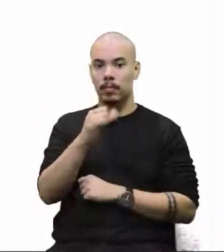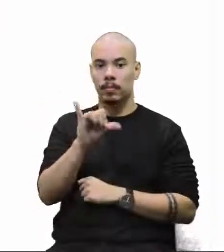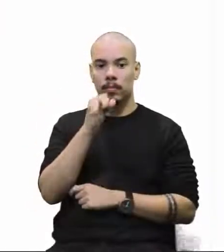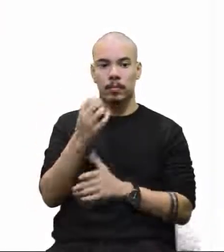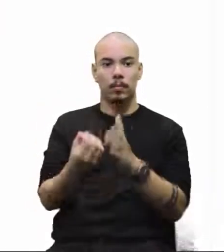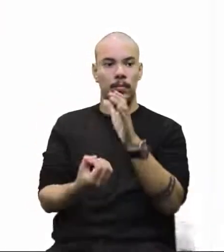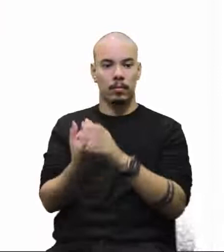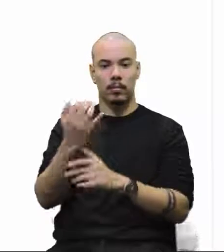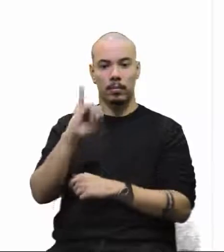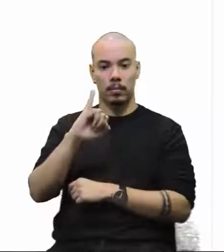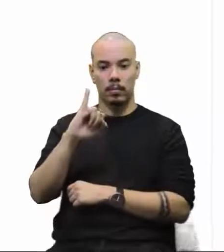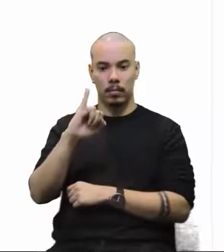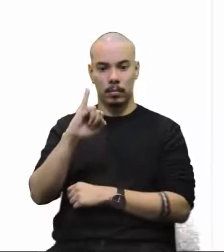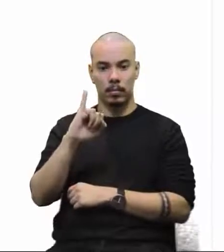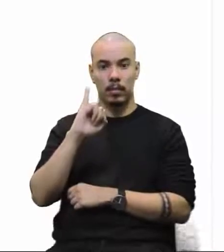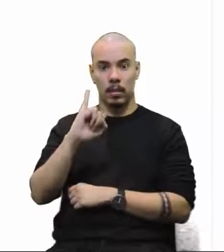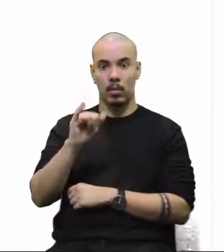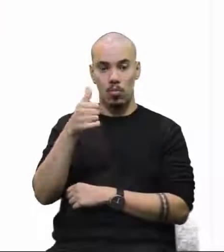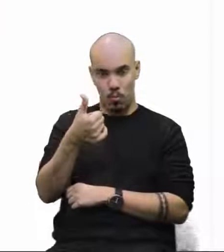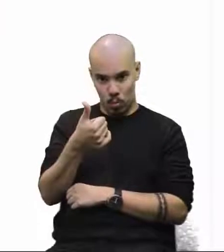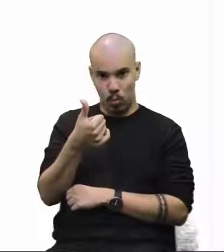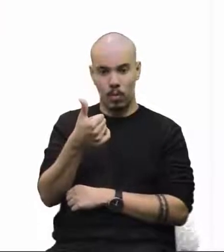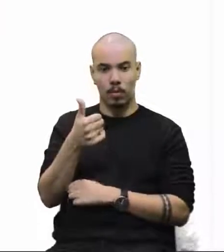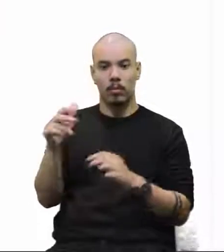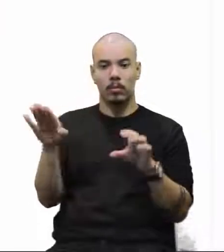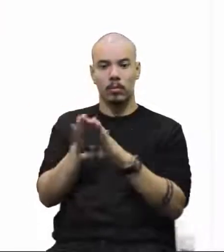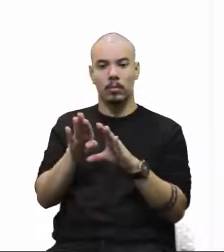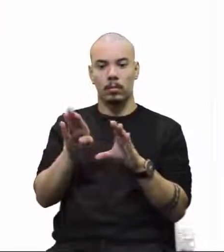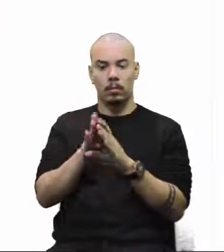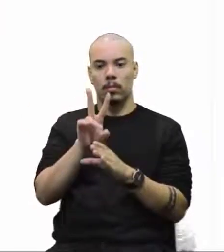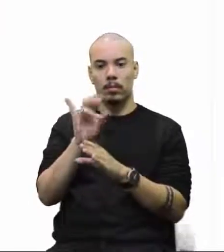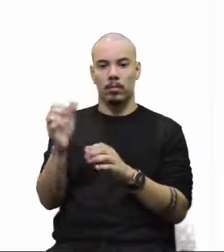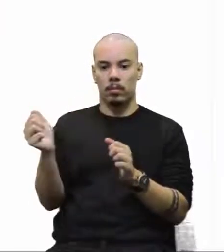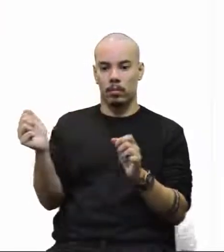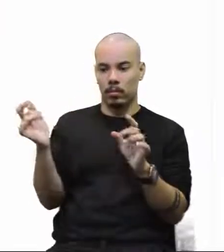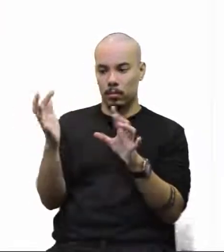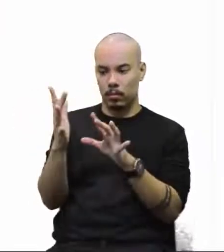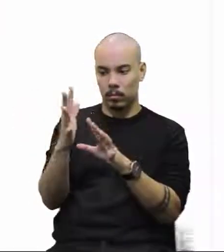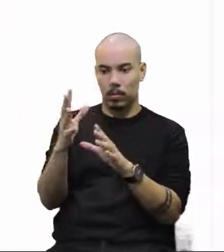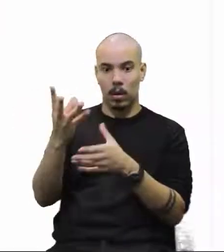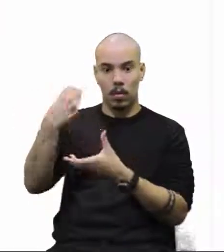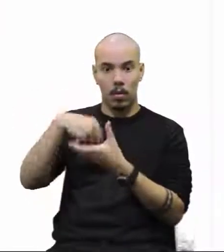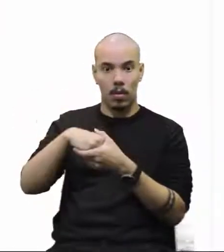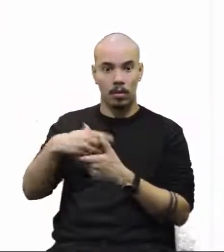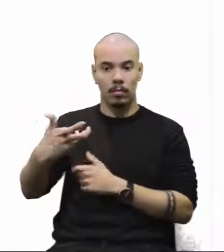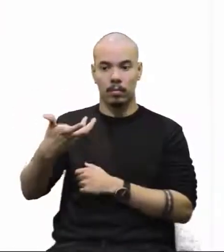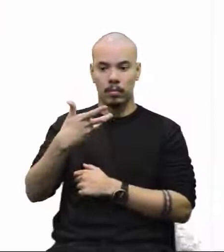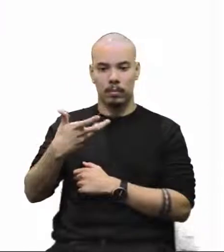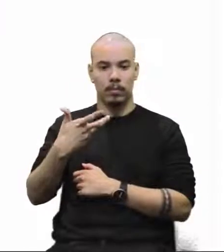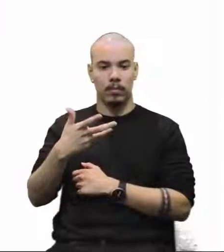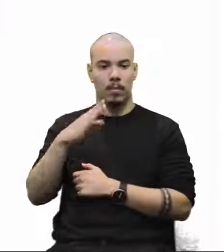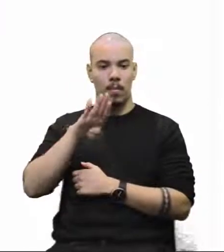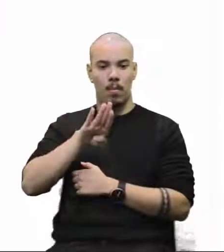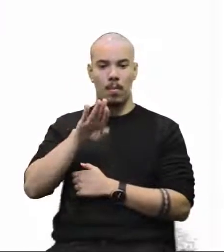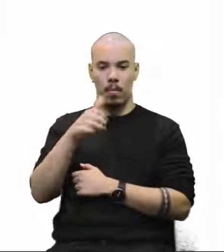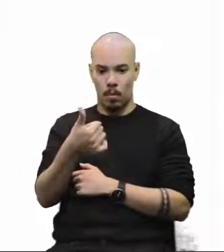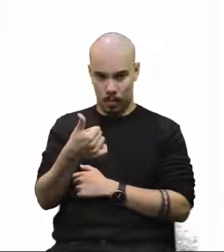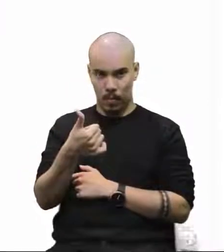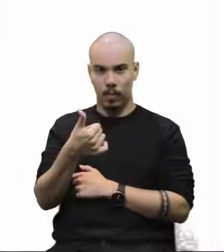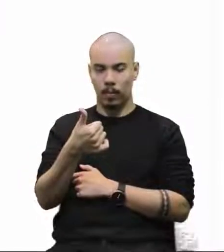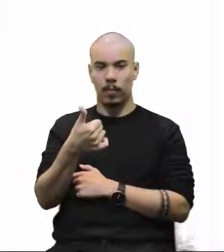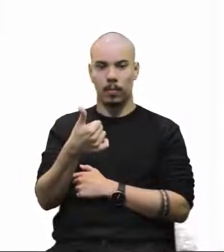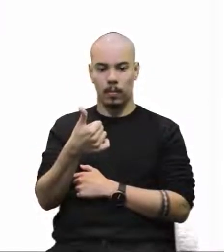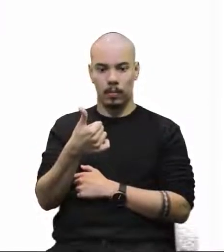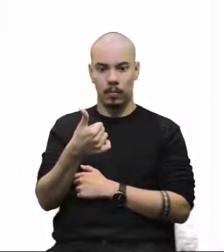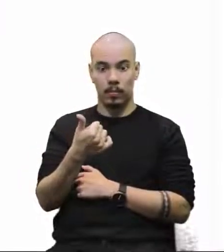o vetor indução magnético B1, de intensidade, colocada aqui, né? B1, então... Isso